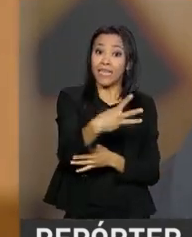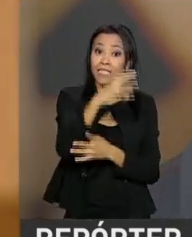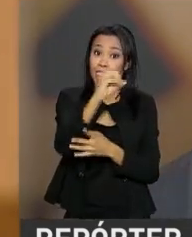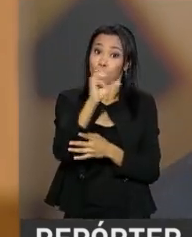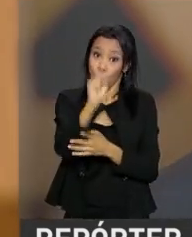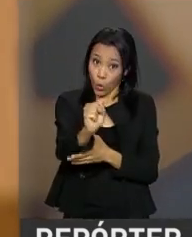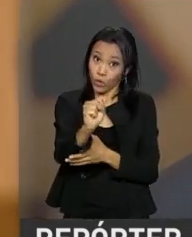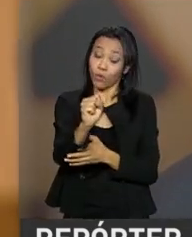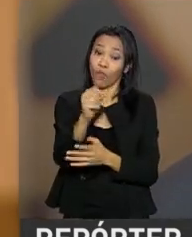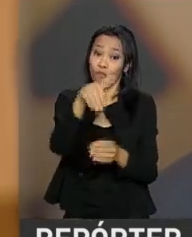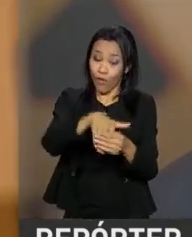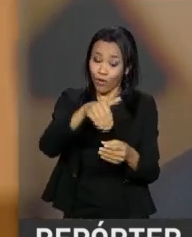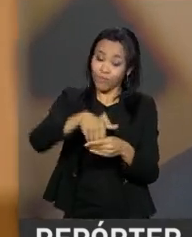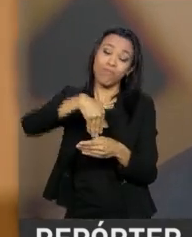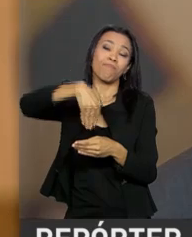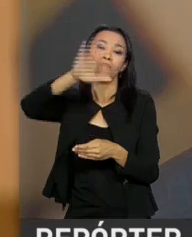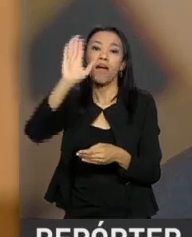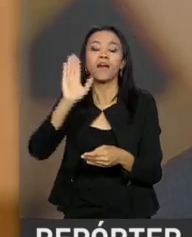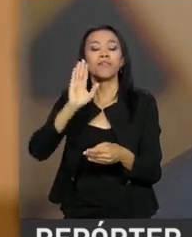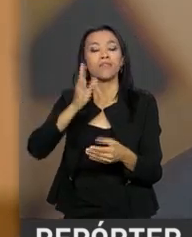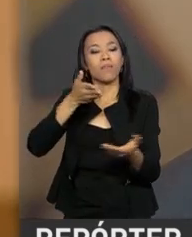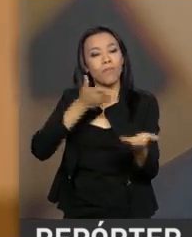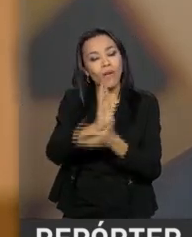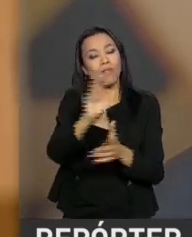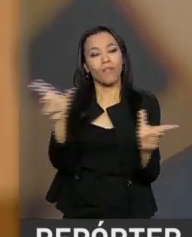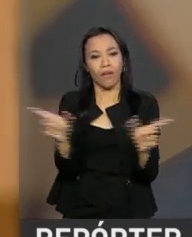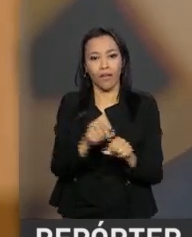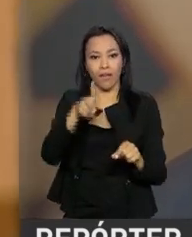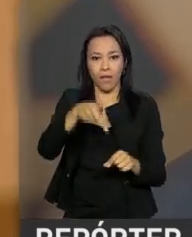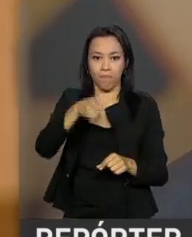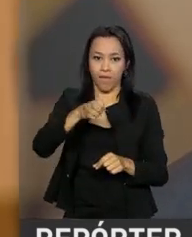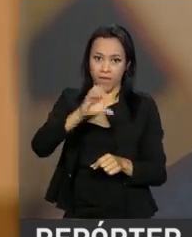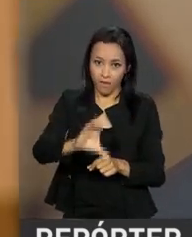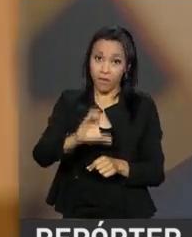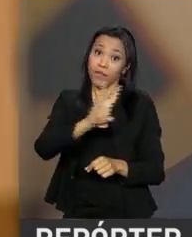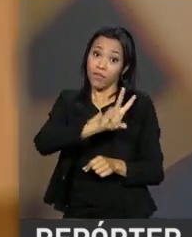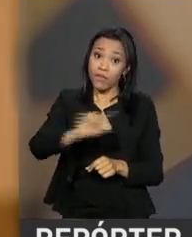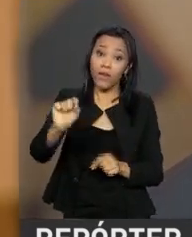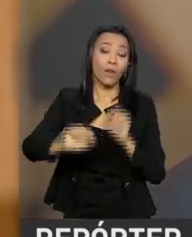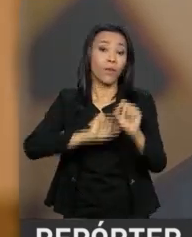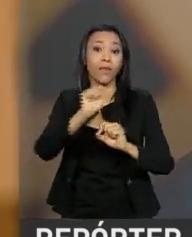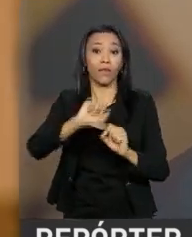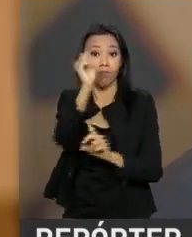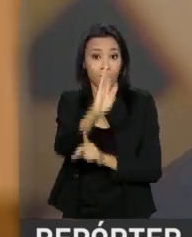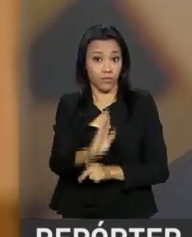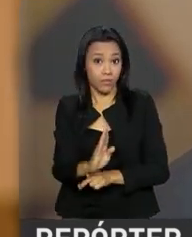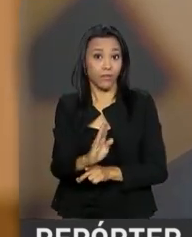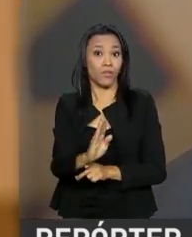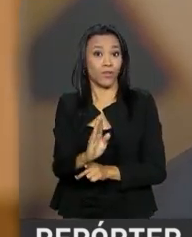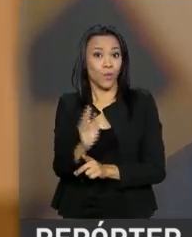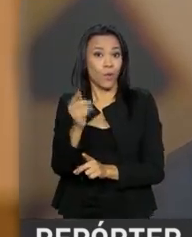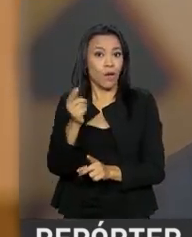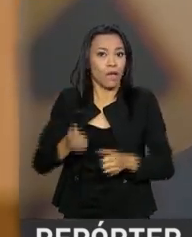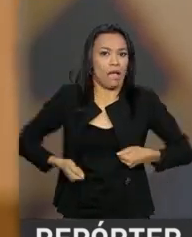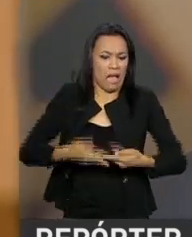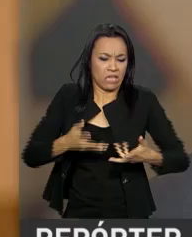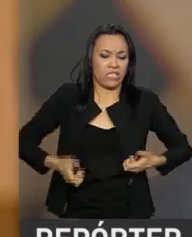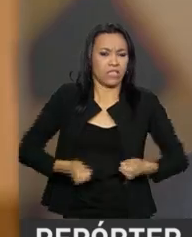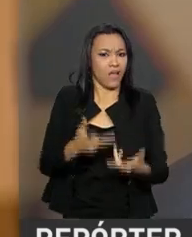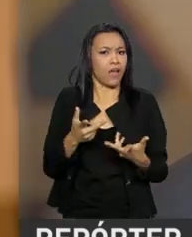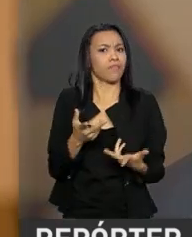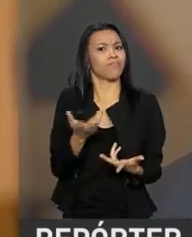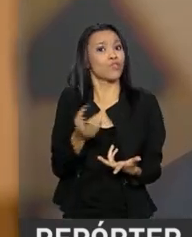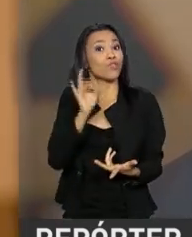para a aprovação da medida da PEC, da medida que vai fazer com que o Brasil passe a gastar